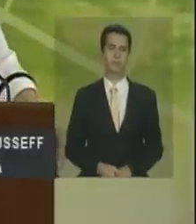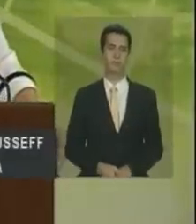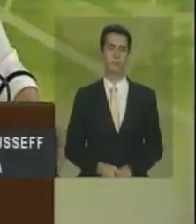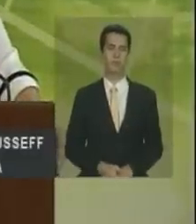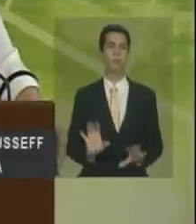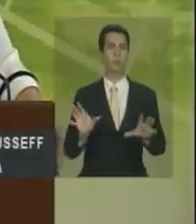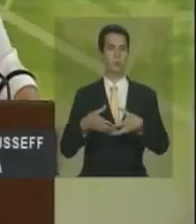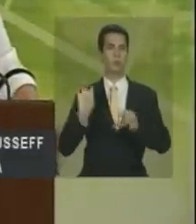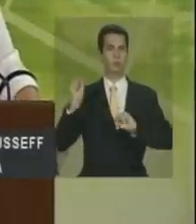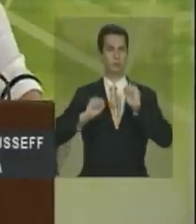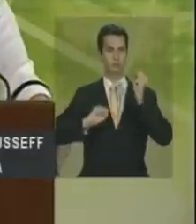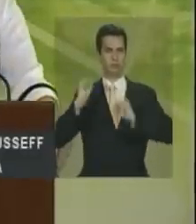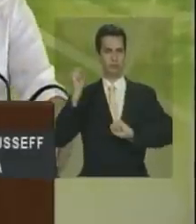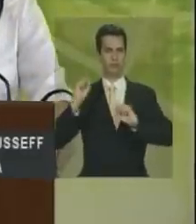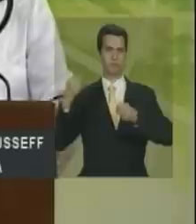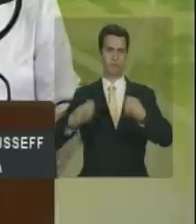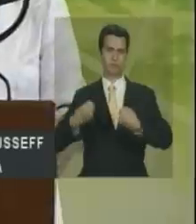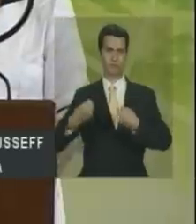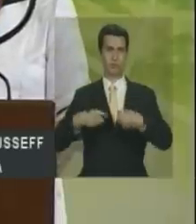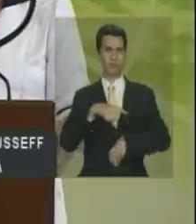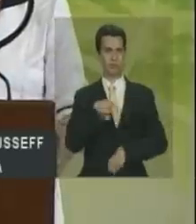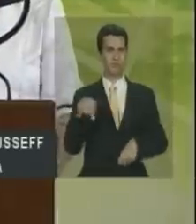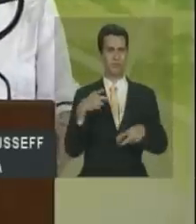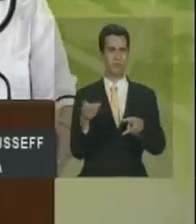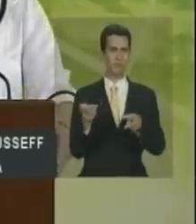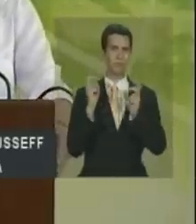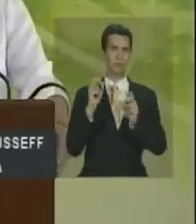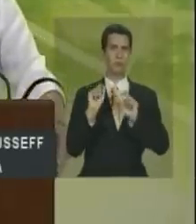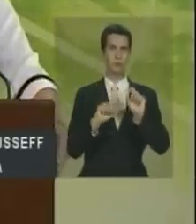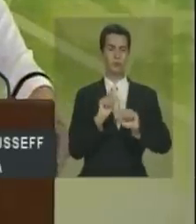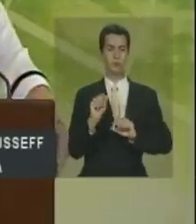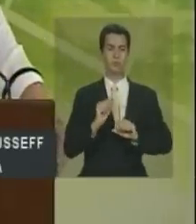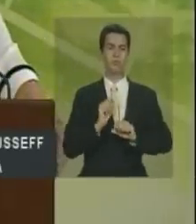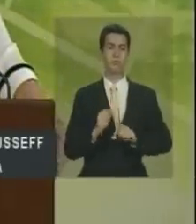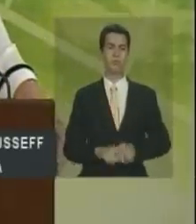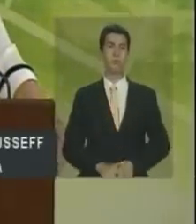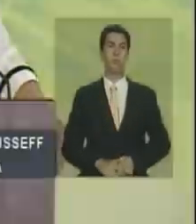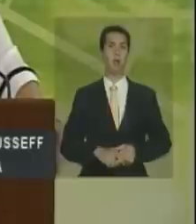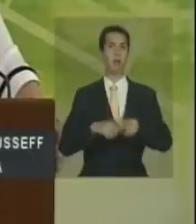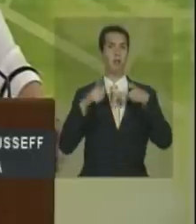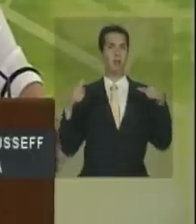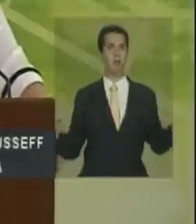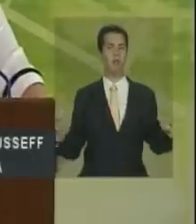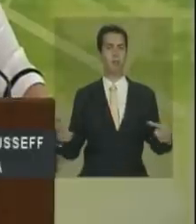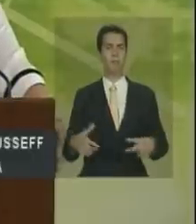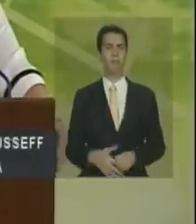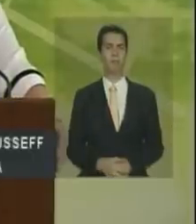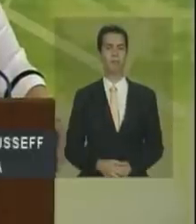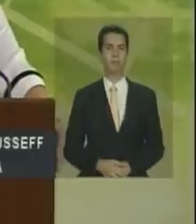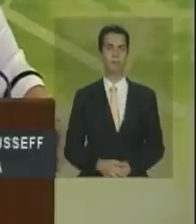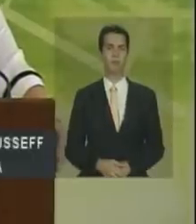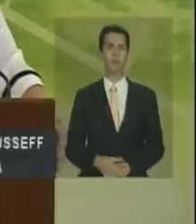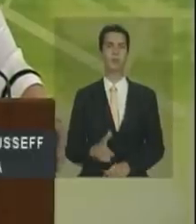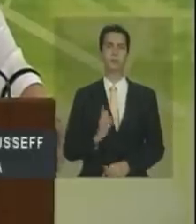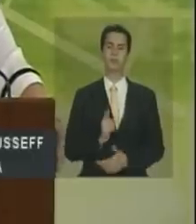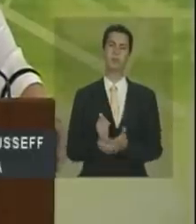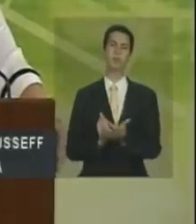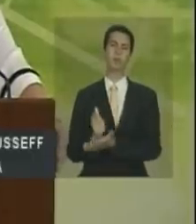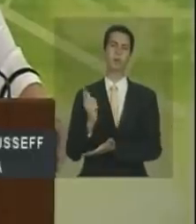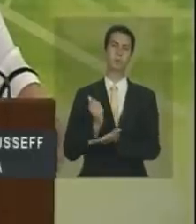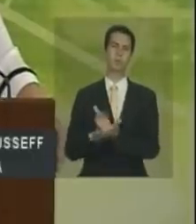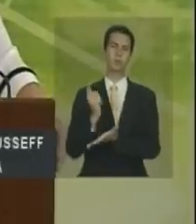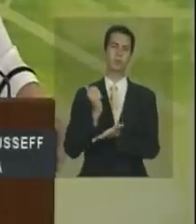Até porque nós vimos nos anos recentes um crescimento estarrecedor das importações